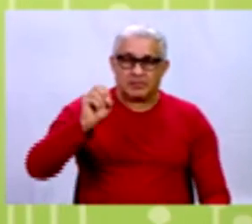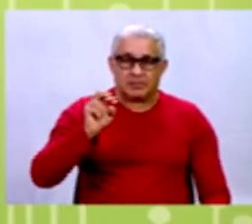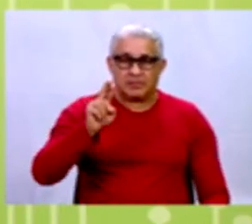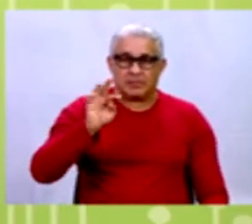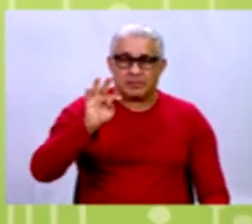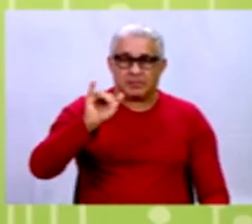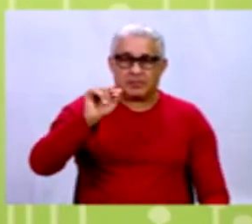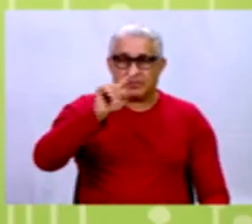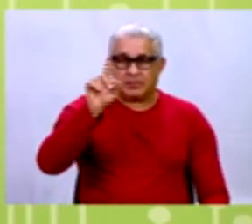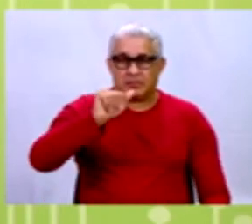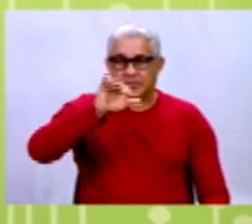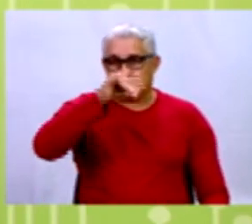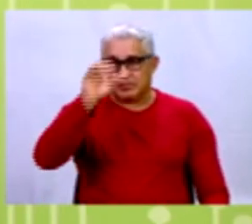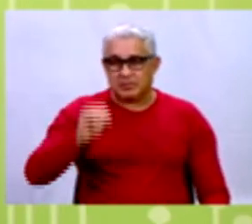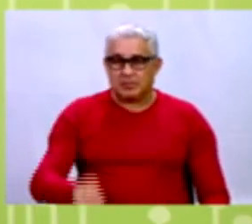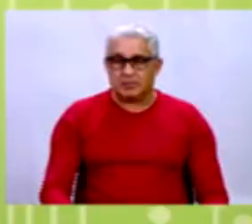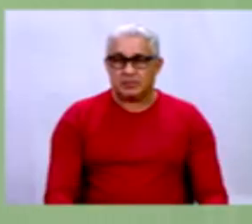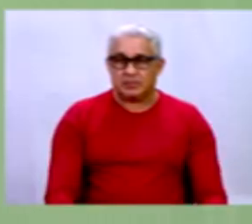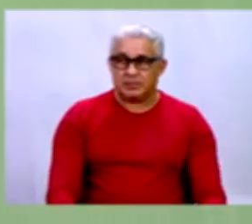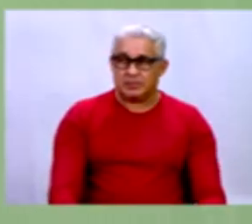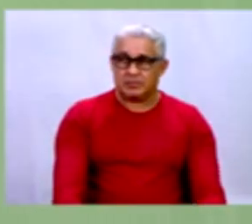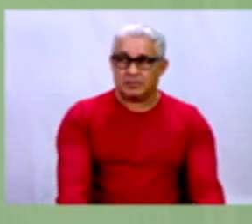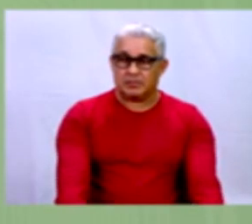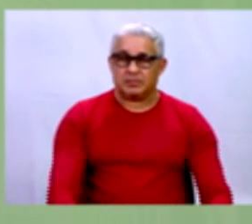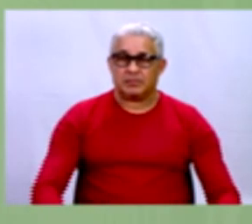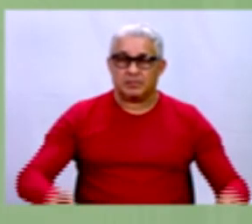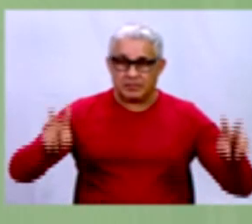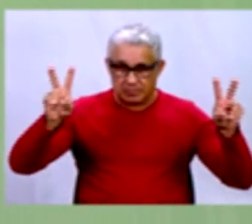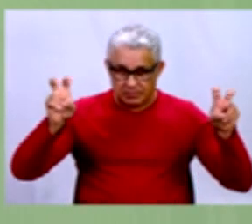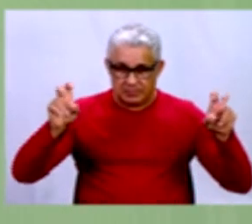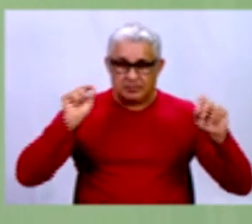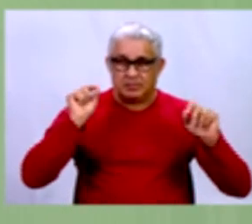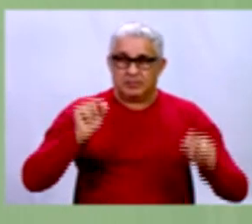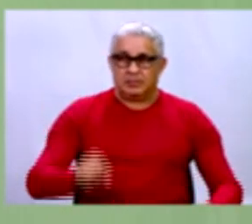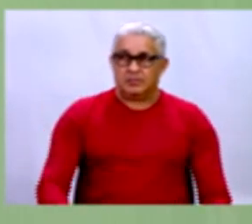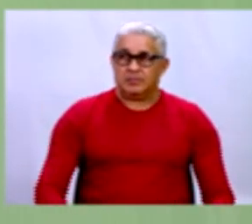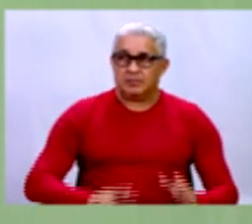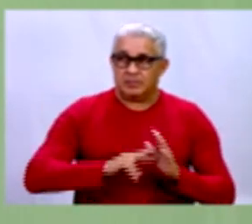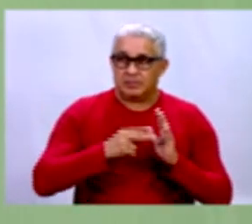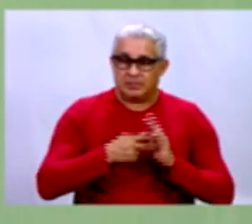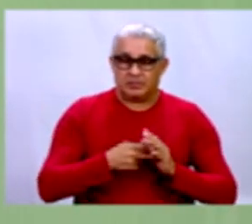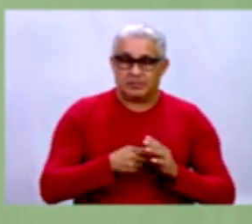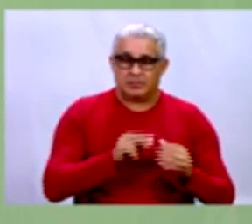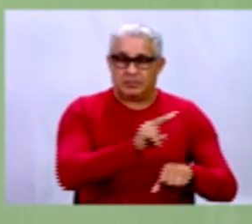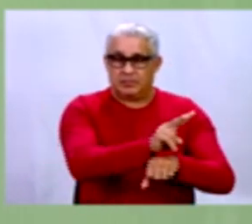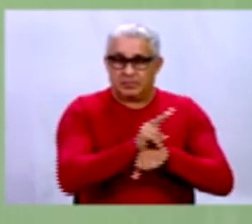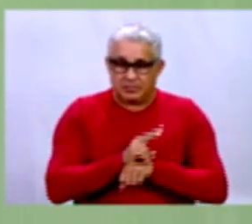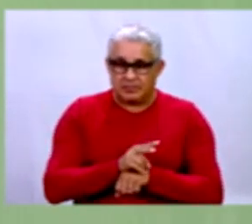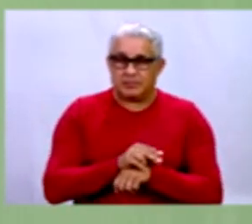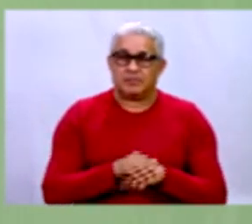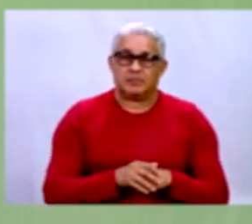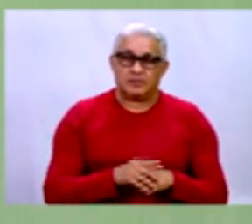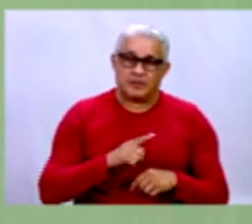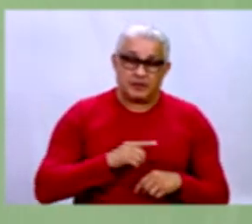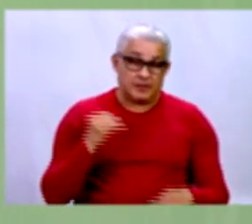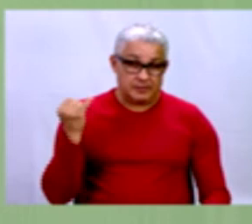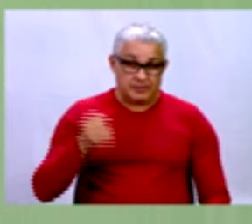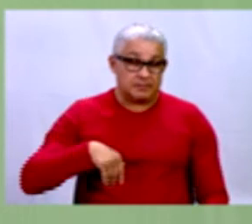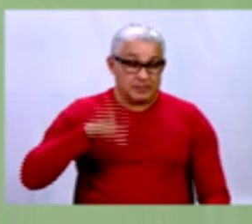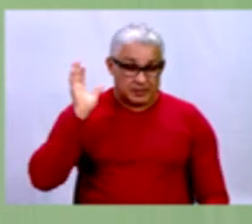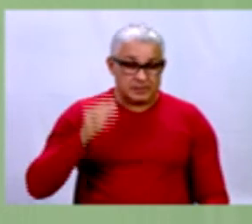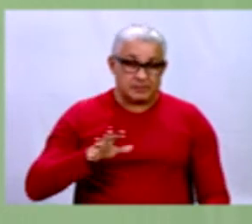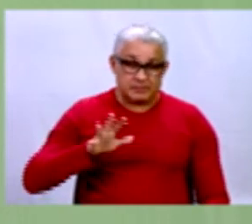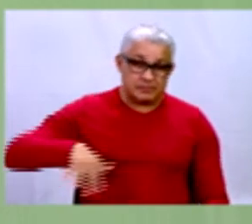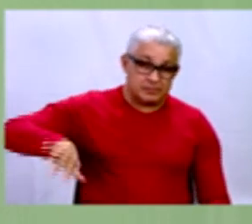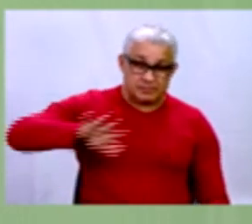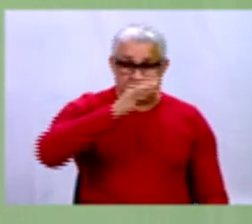tá? Vamos lá. O assunto amortização de empréstimos é um dos mais importantes para a